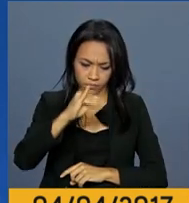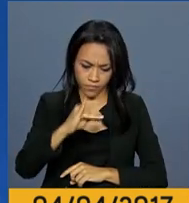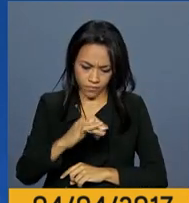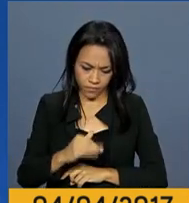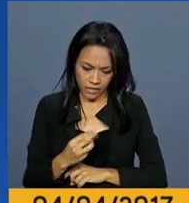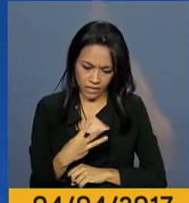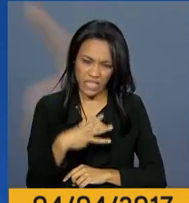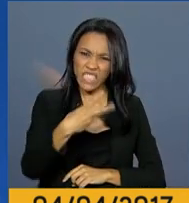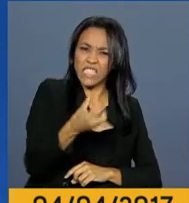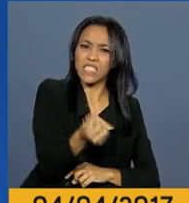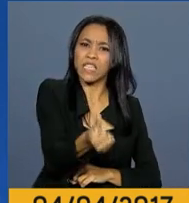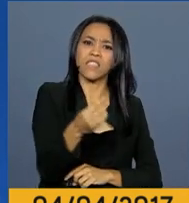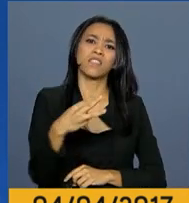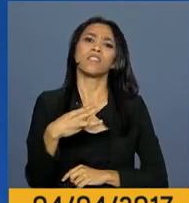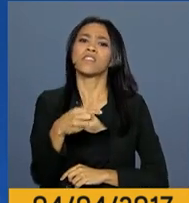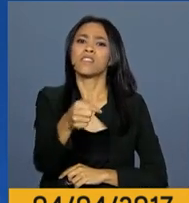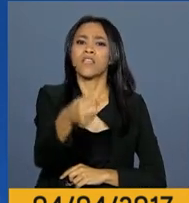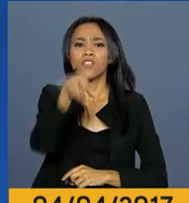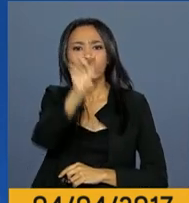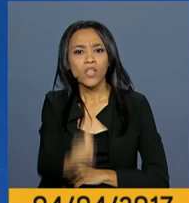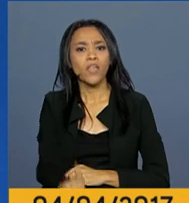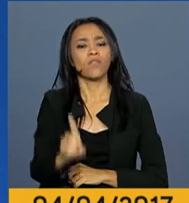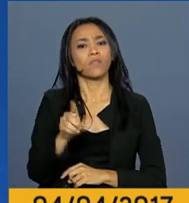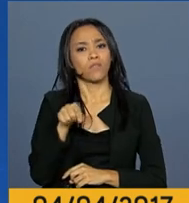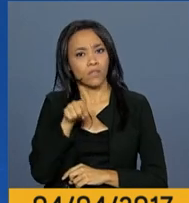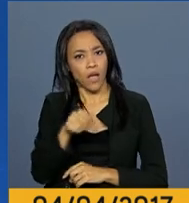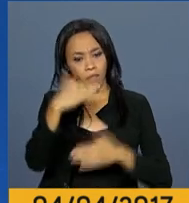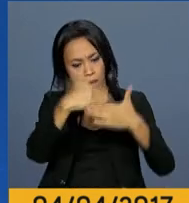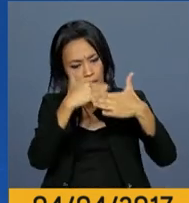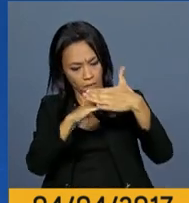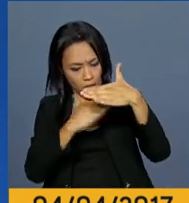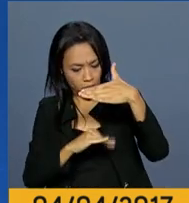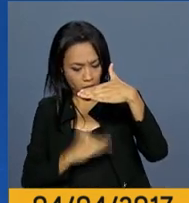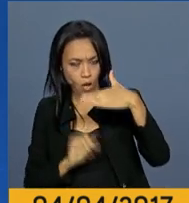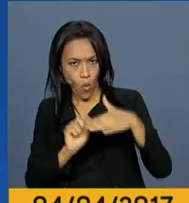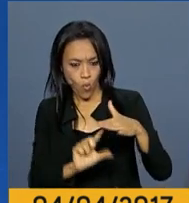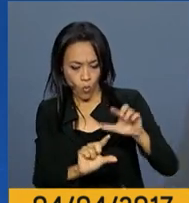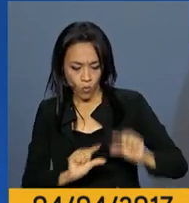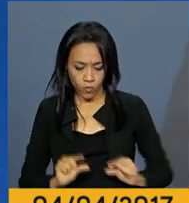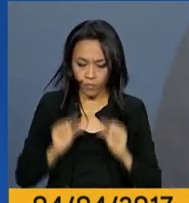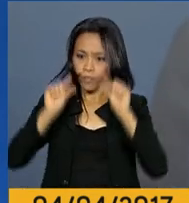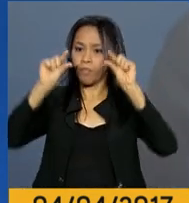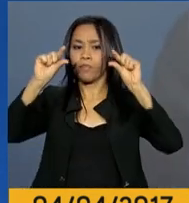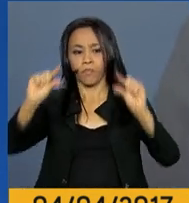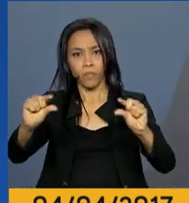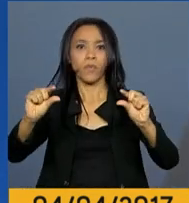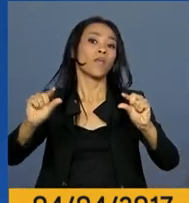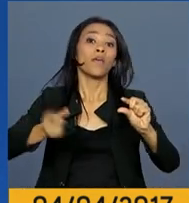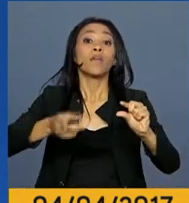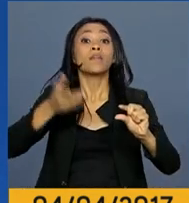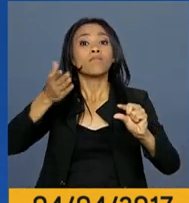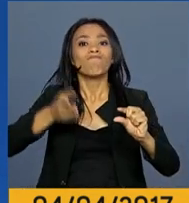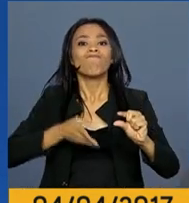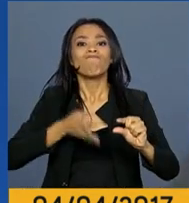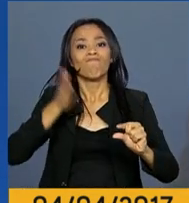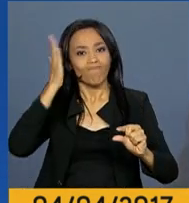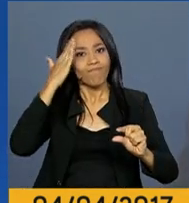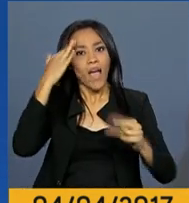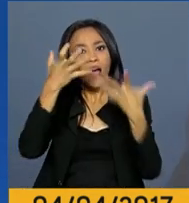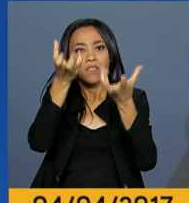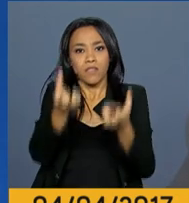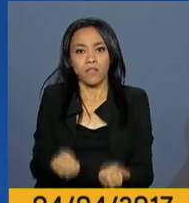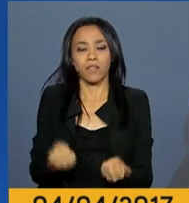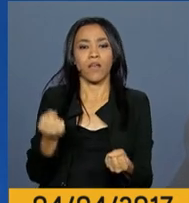37 direitos do trabalhador, lá elencados, um deles diz assim: reconhecimento das convenções e